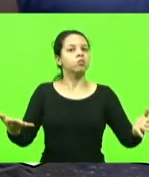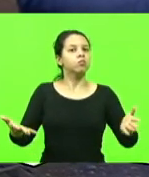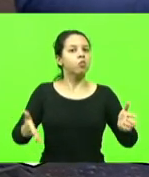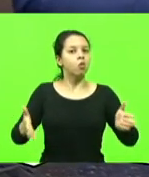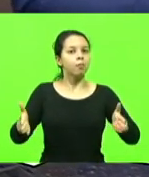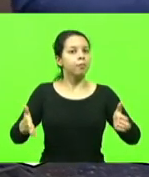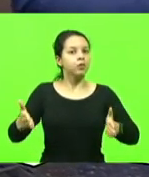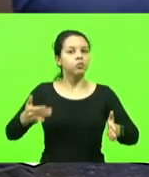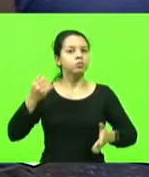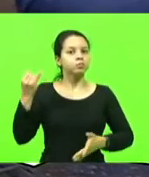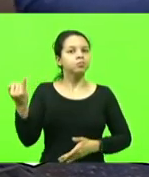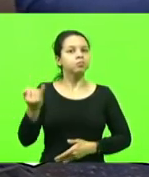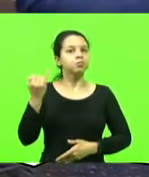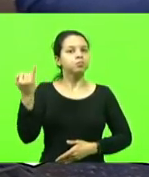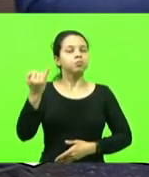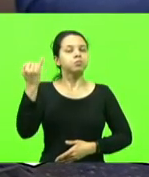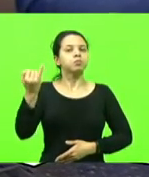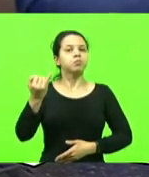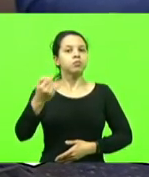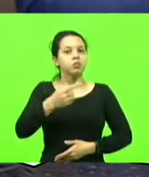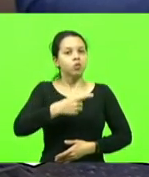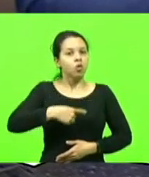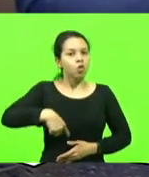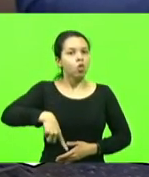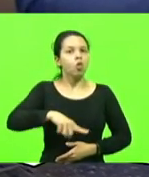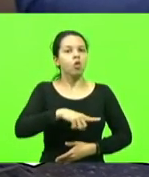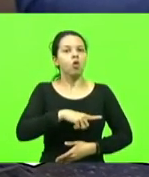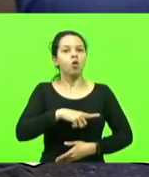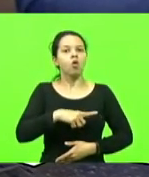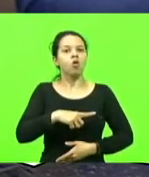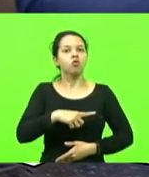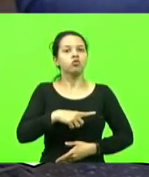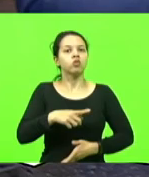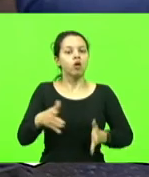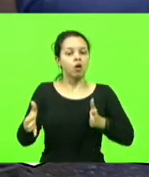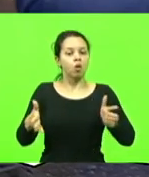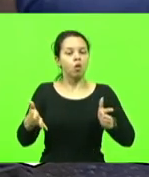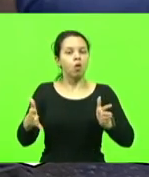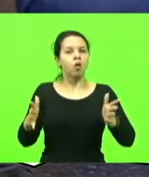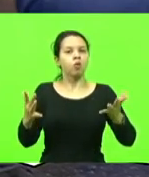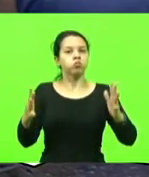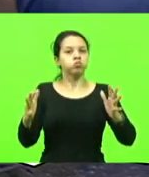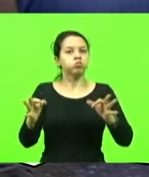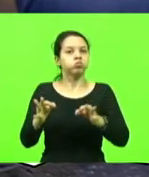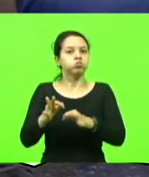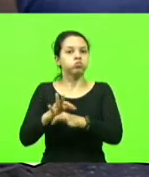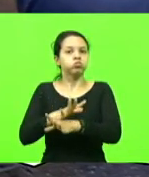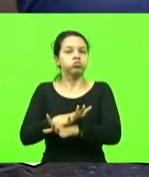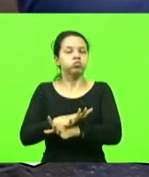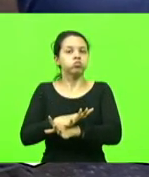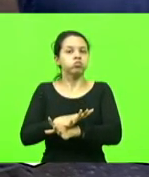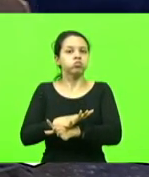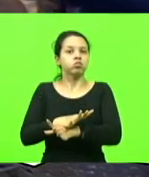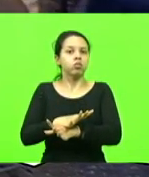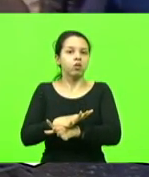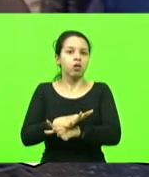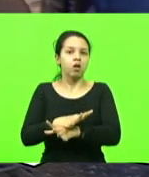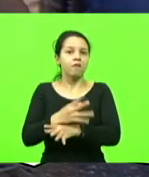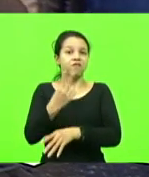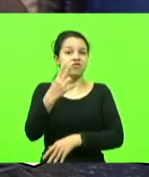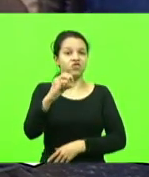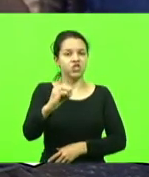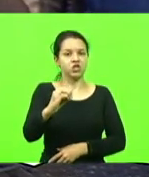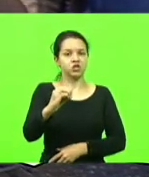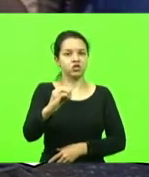porque, deputado, nós estamos comemorando a triste marca de 20 meses sem